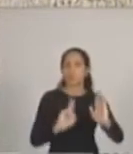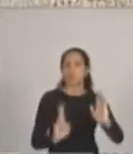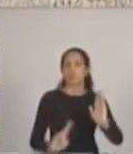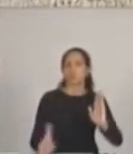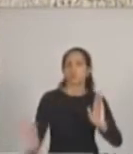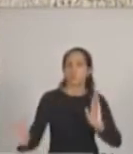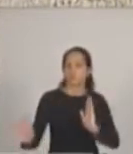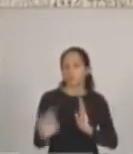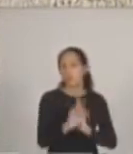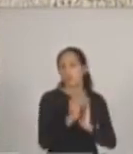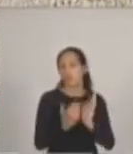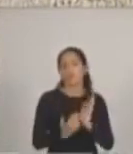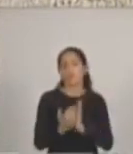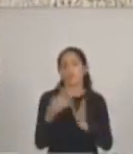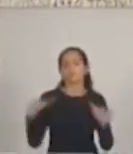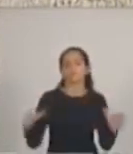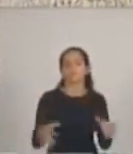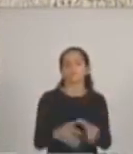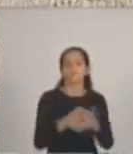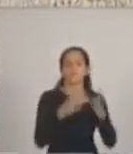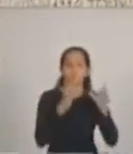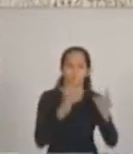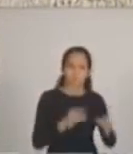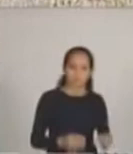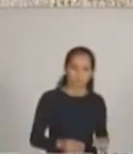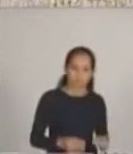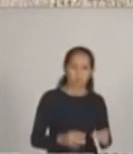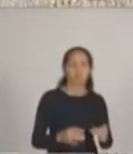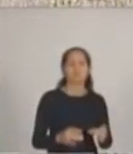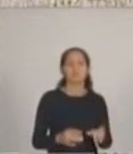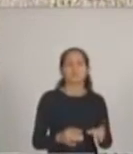Comissão de Finanças e Cidadania, que foi conjunta.